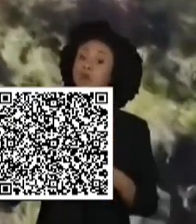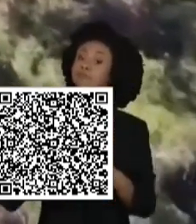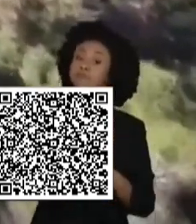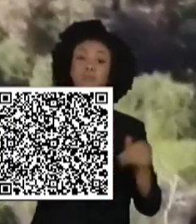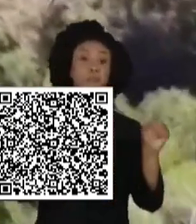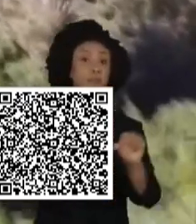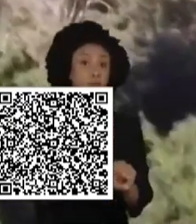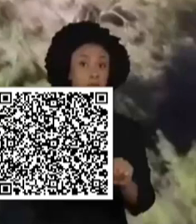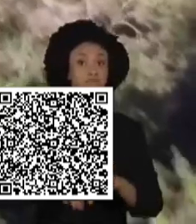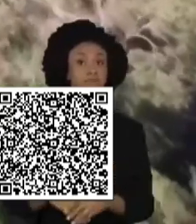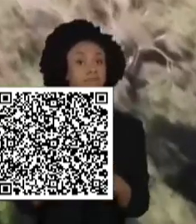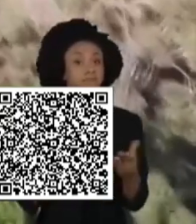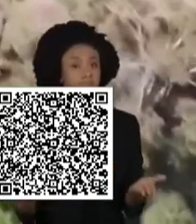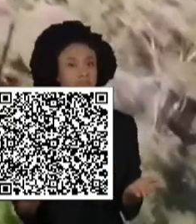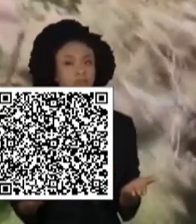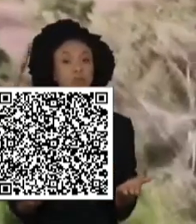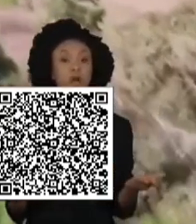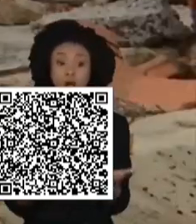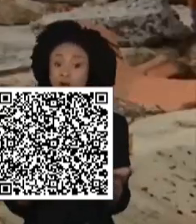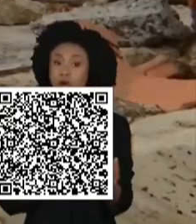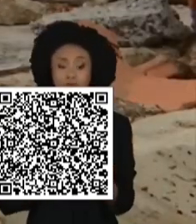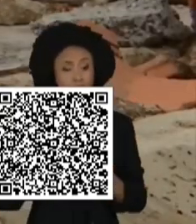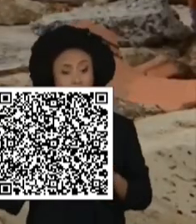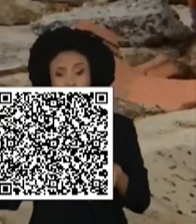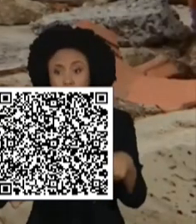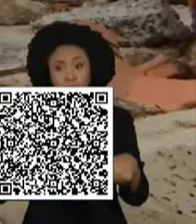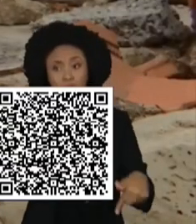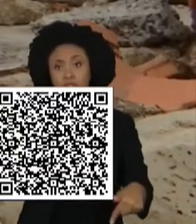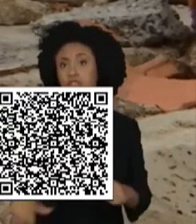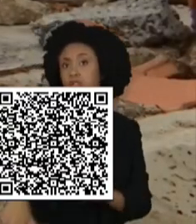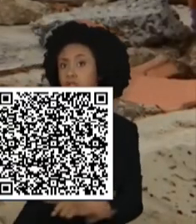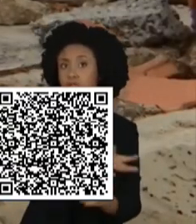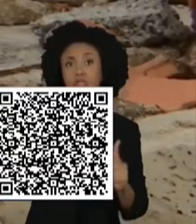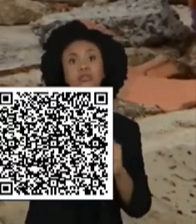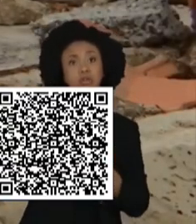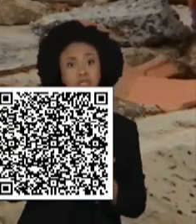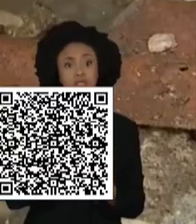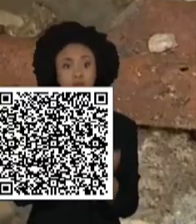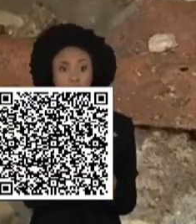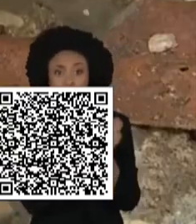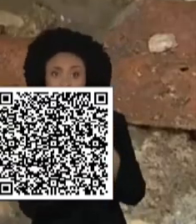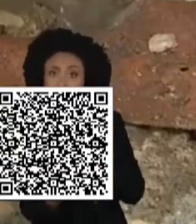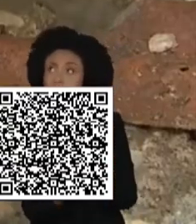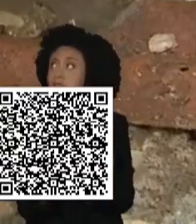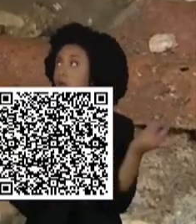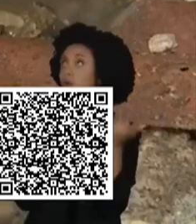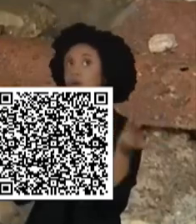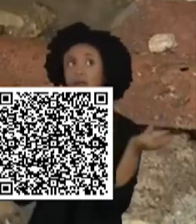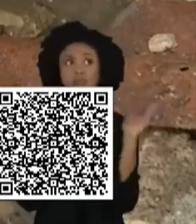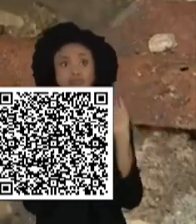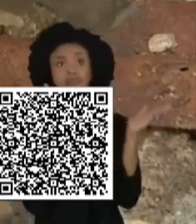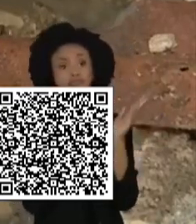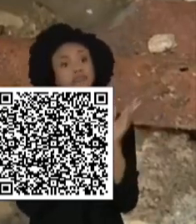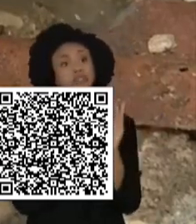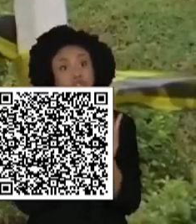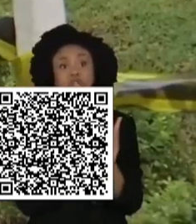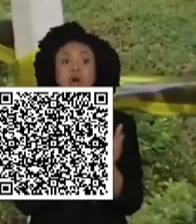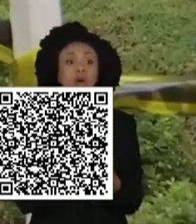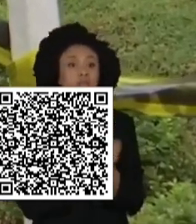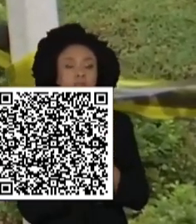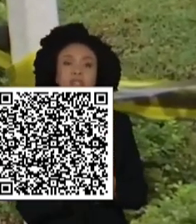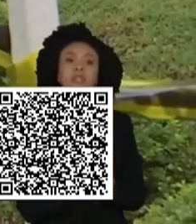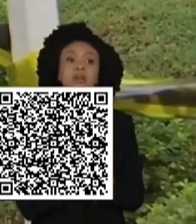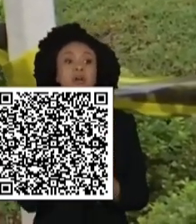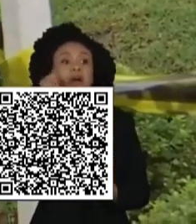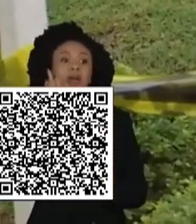para frente. Por isso, apenas políticas públicas de adaptação a essas novas condições climáticas vão evitar que